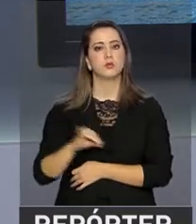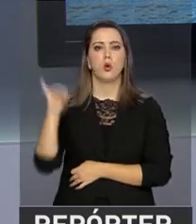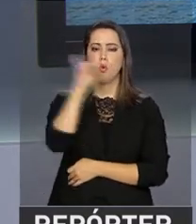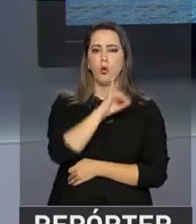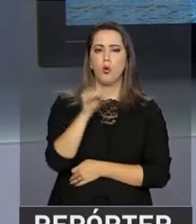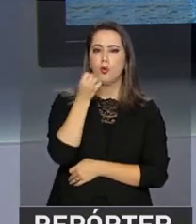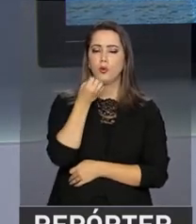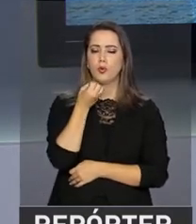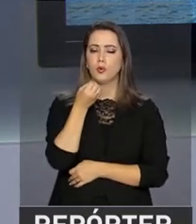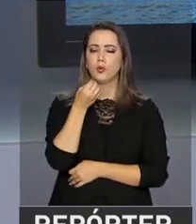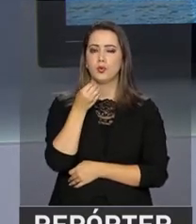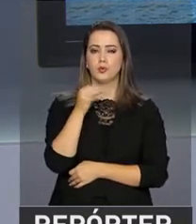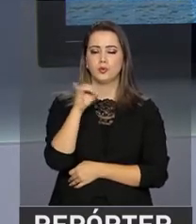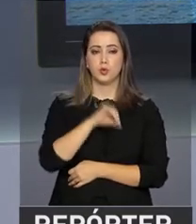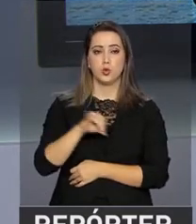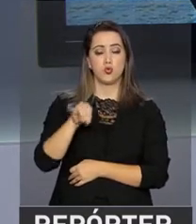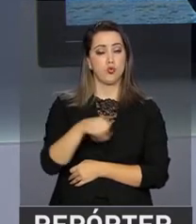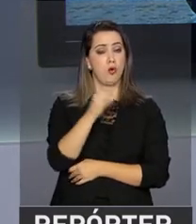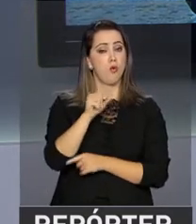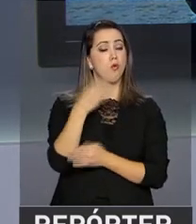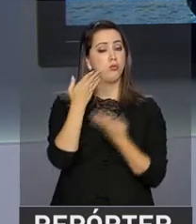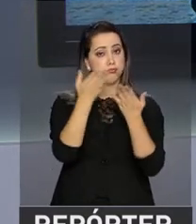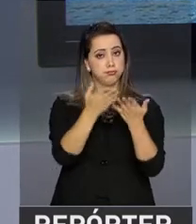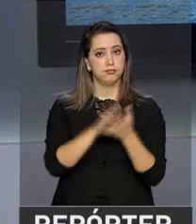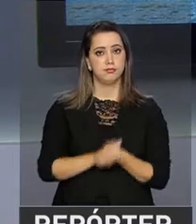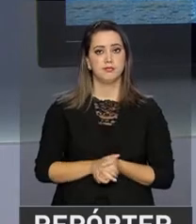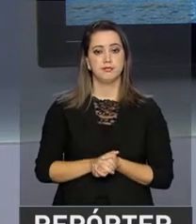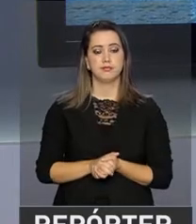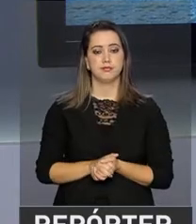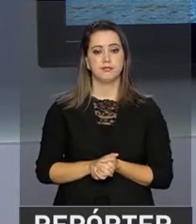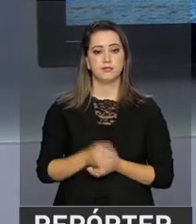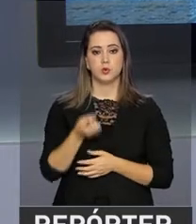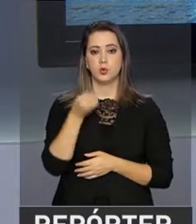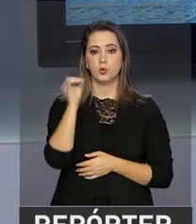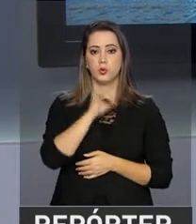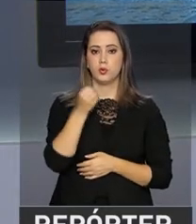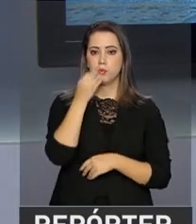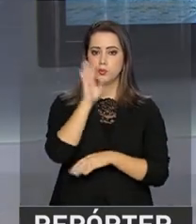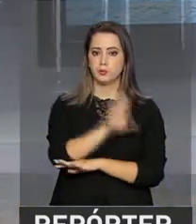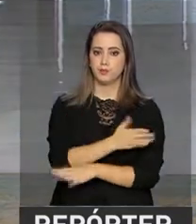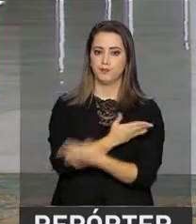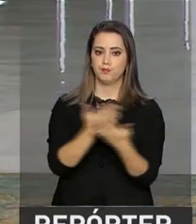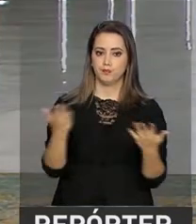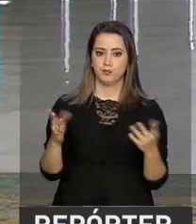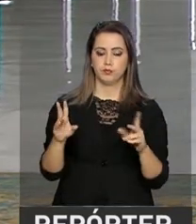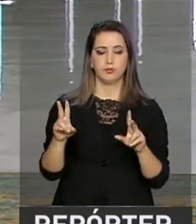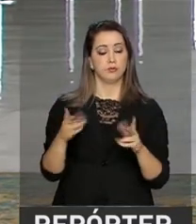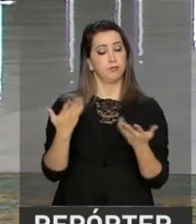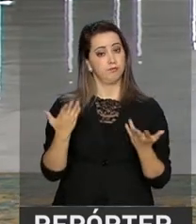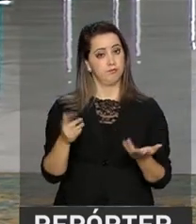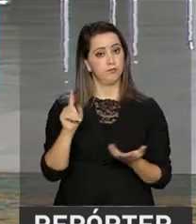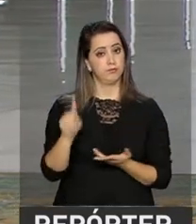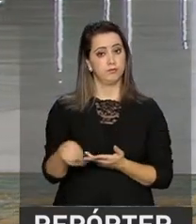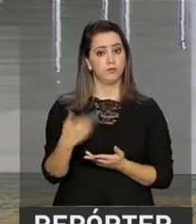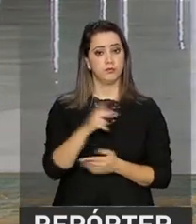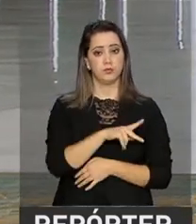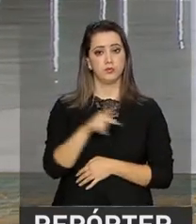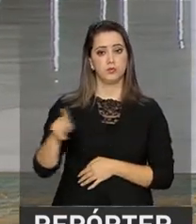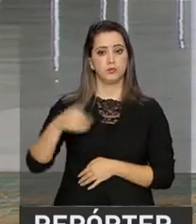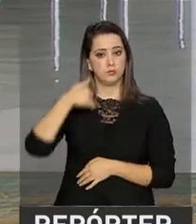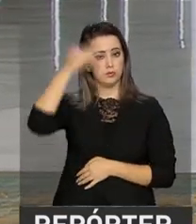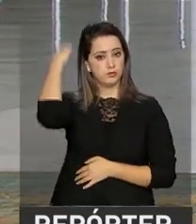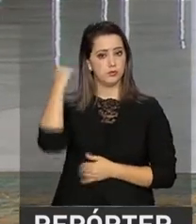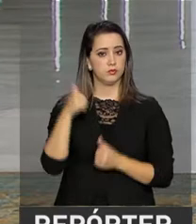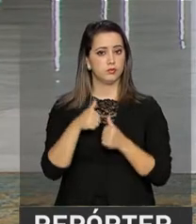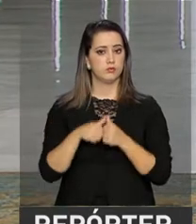lá joão pedro é com você boa tarde o momento boa tarde você boa tarde a todos é isso roberto presidente michel temer